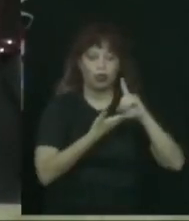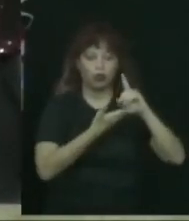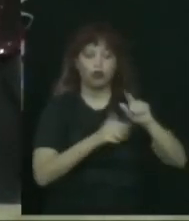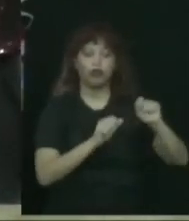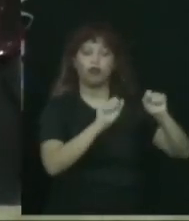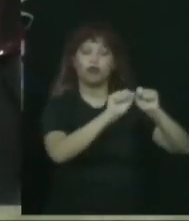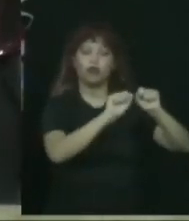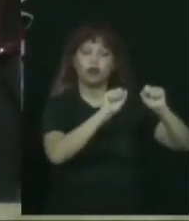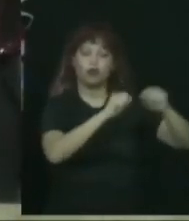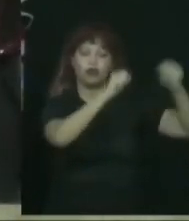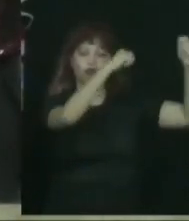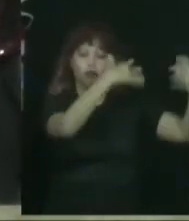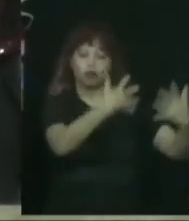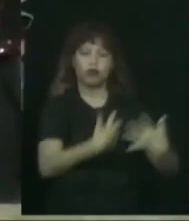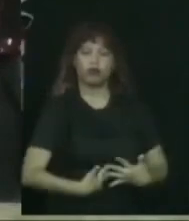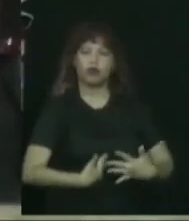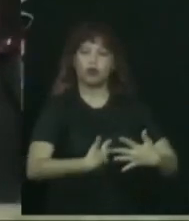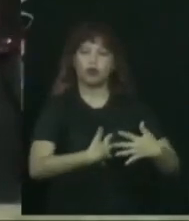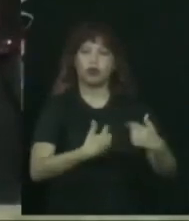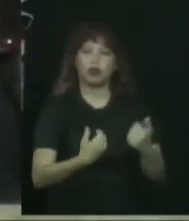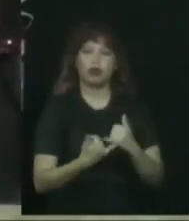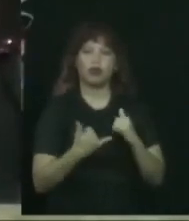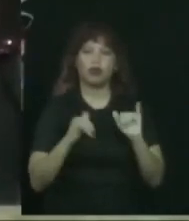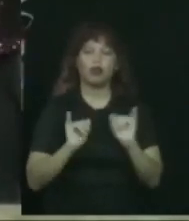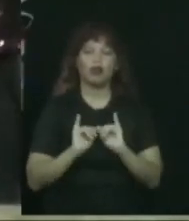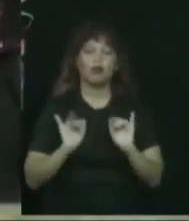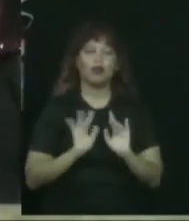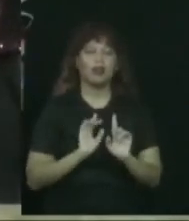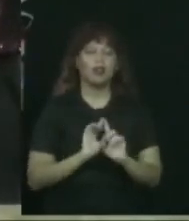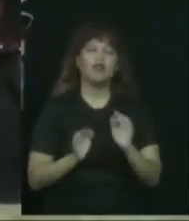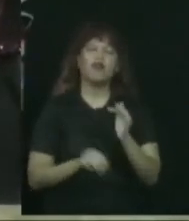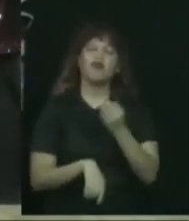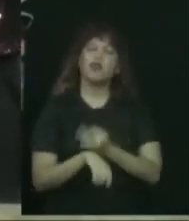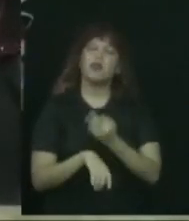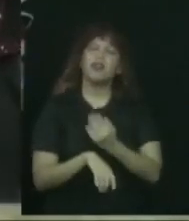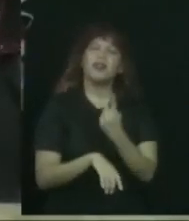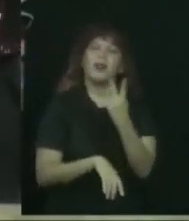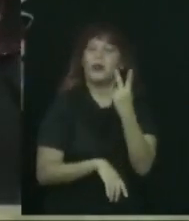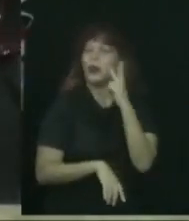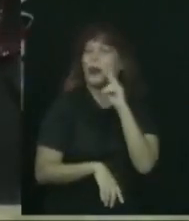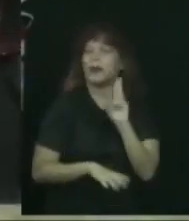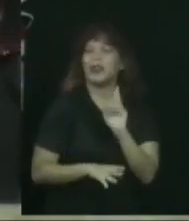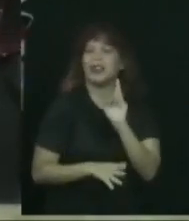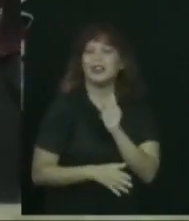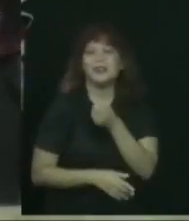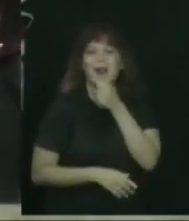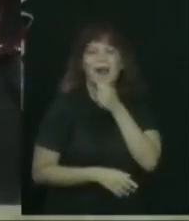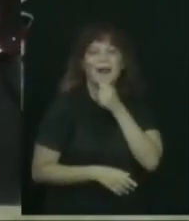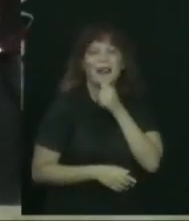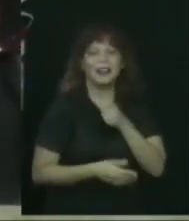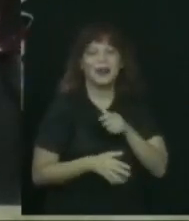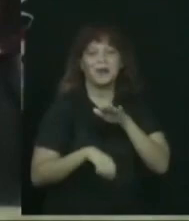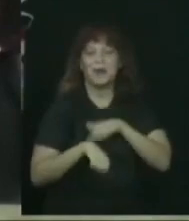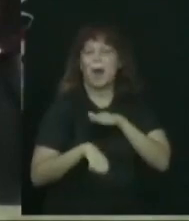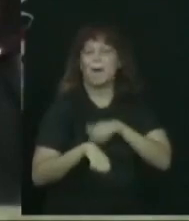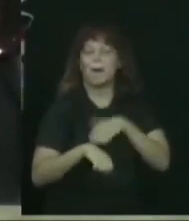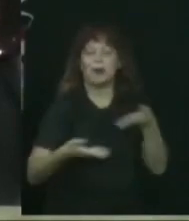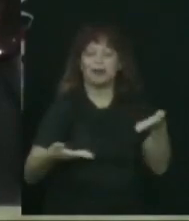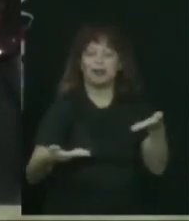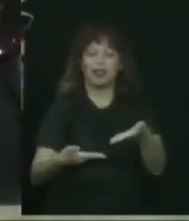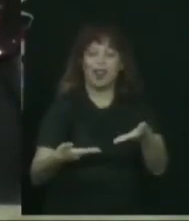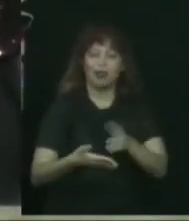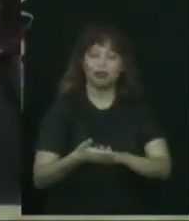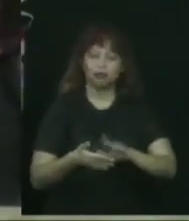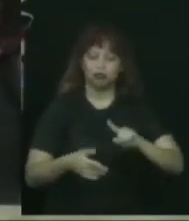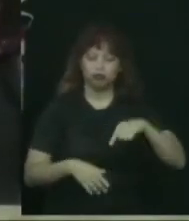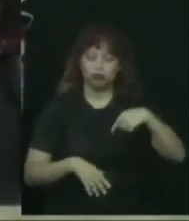Afinal ainda faltavam dois dias para posse fui a outros afazeres e mais tarde